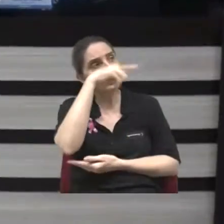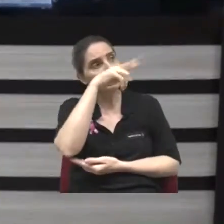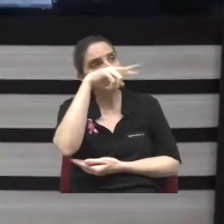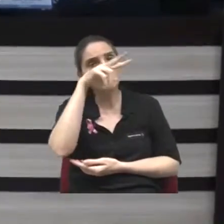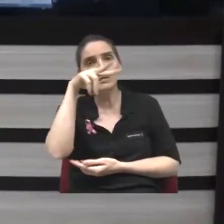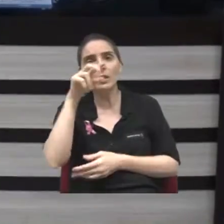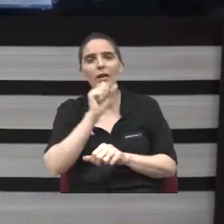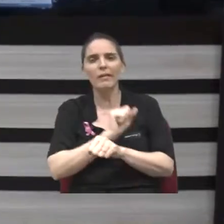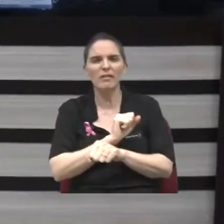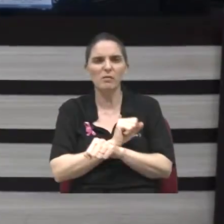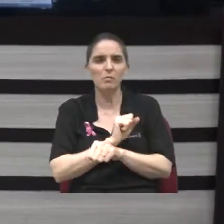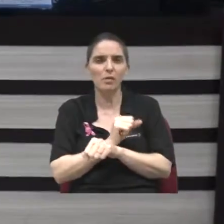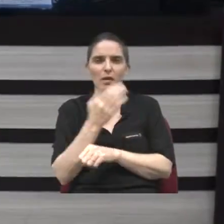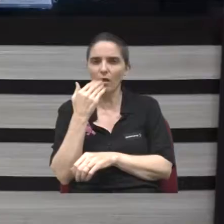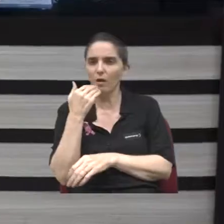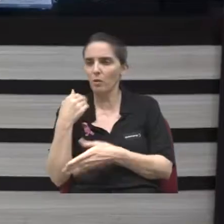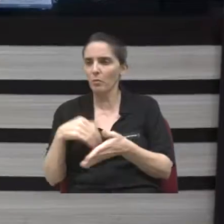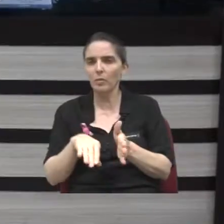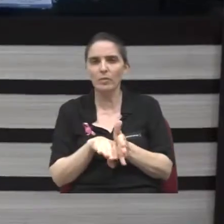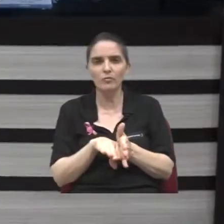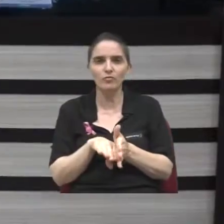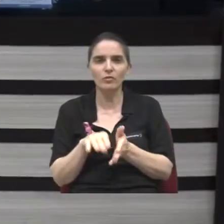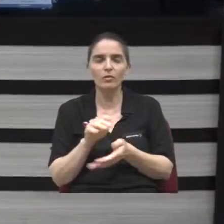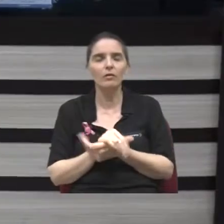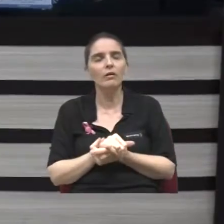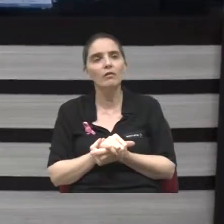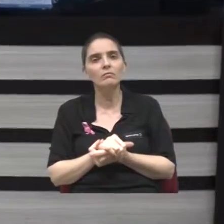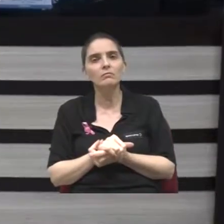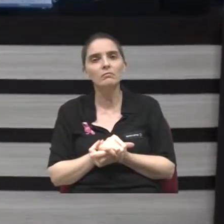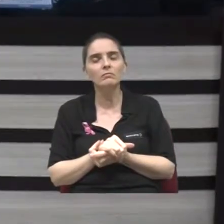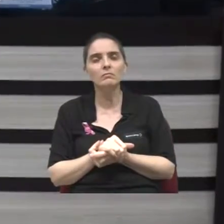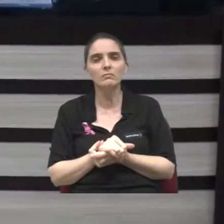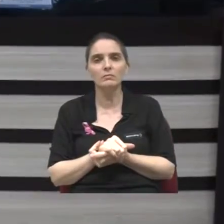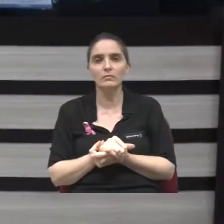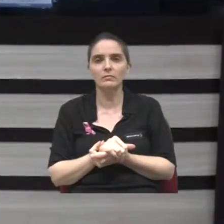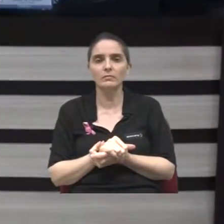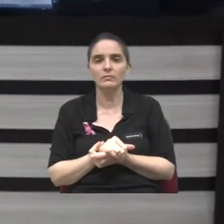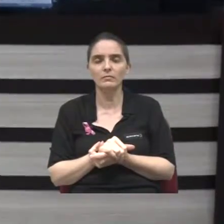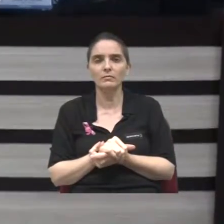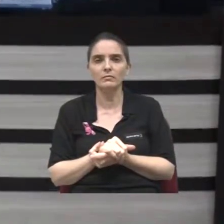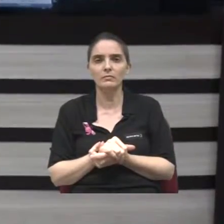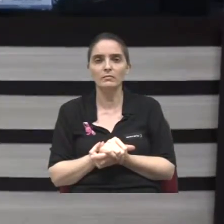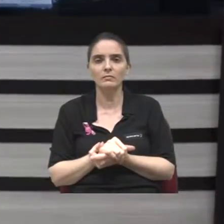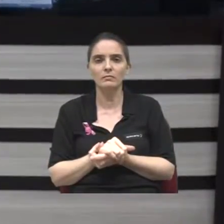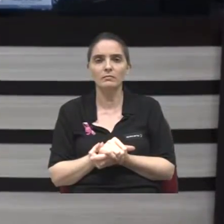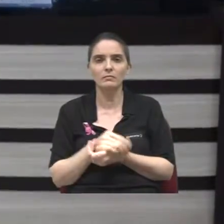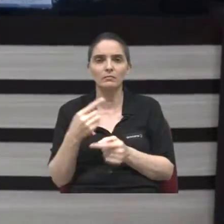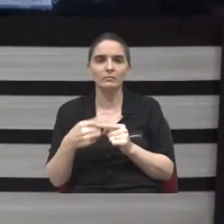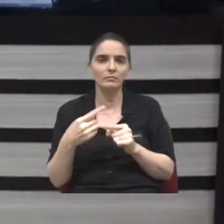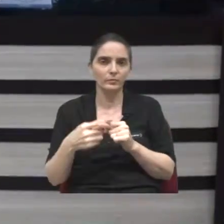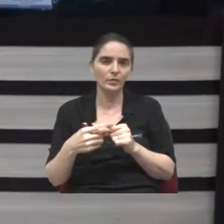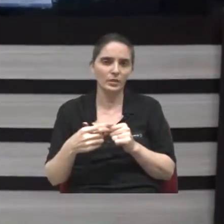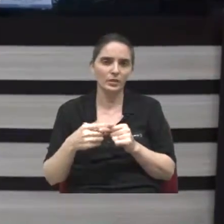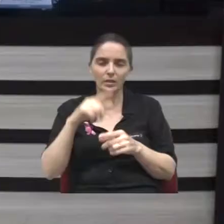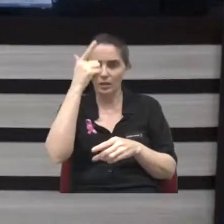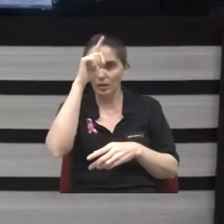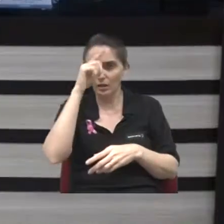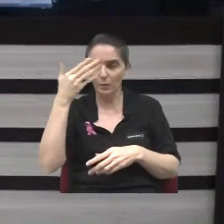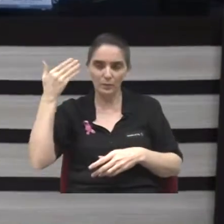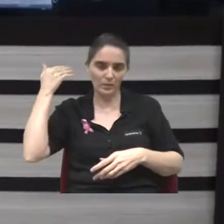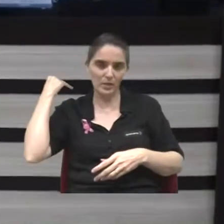alguma coisa, ou até comendo, eu sou meio, por formação de contador, viu, vereador Érico?